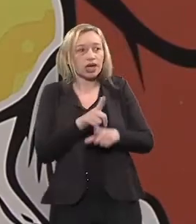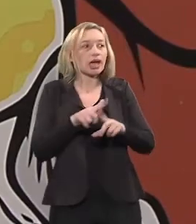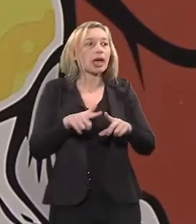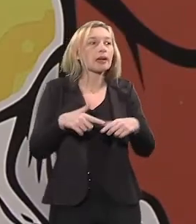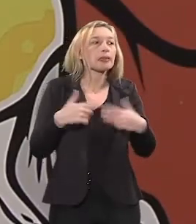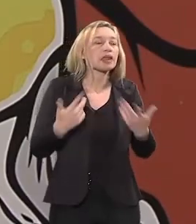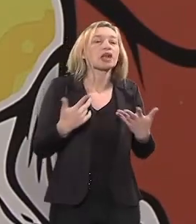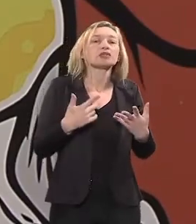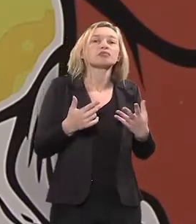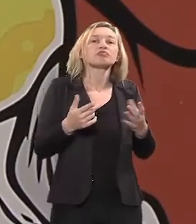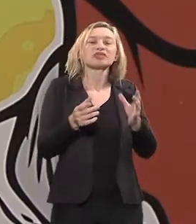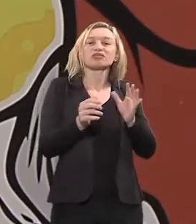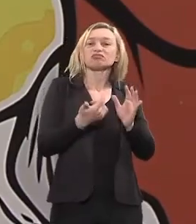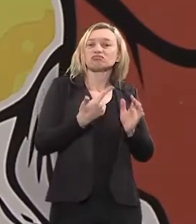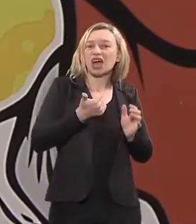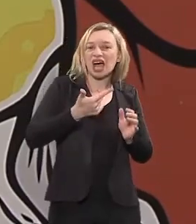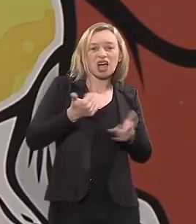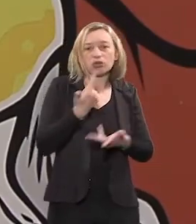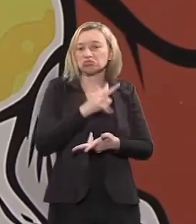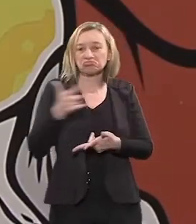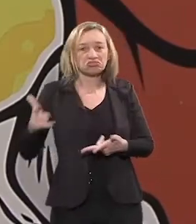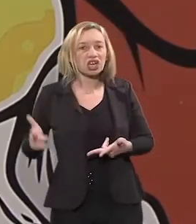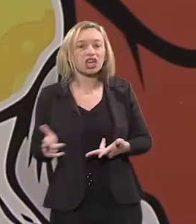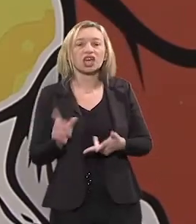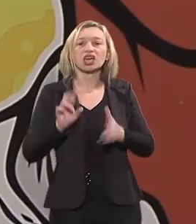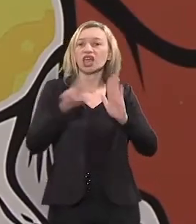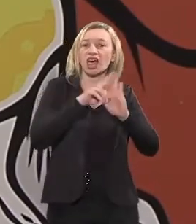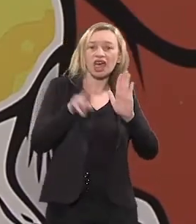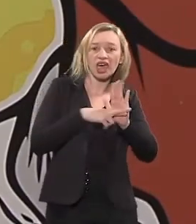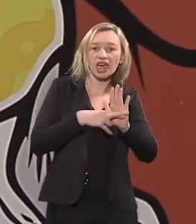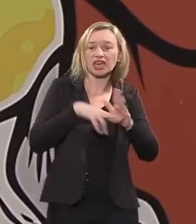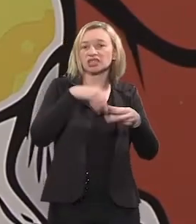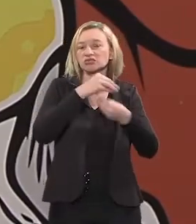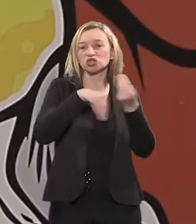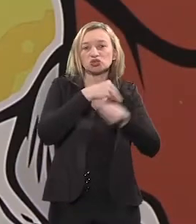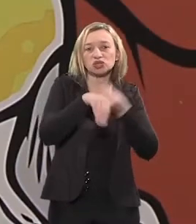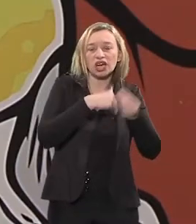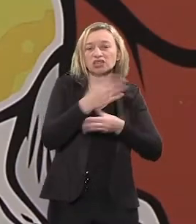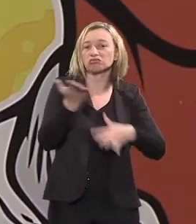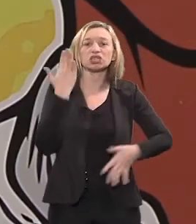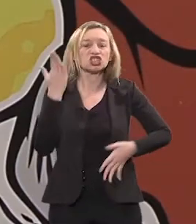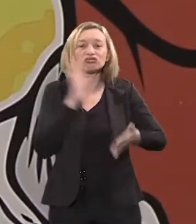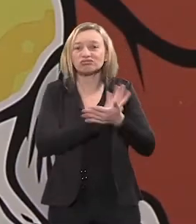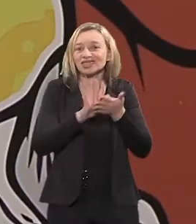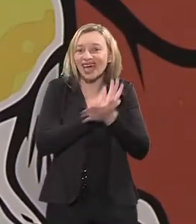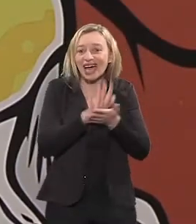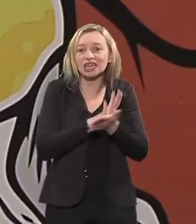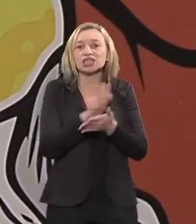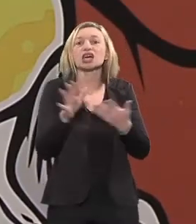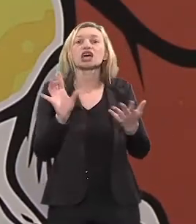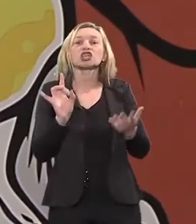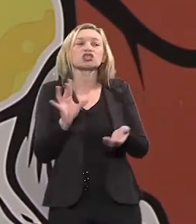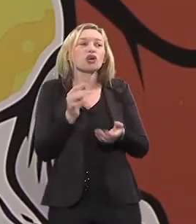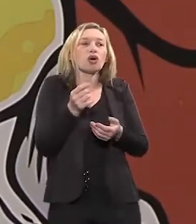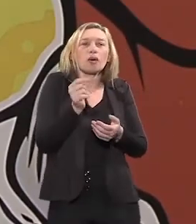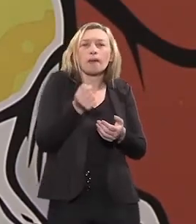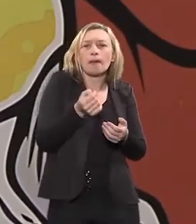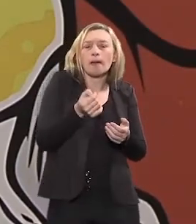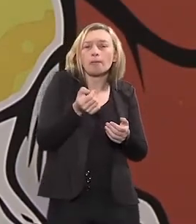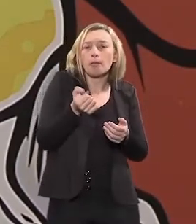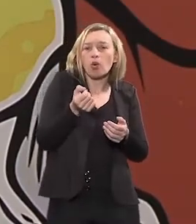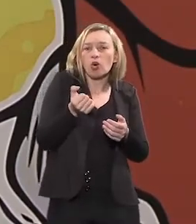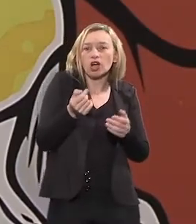violência. É um tráfico sem arma, sem violência, em regra sem envolvimento com facção criminosa, aquela